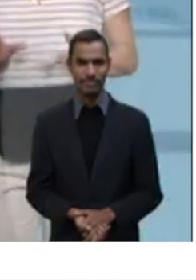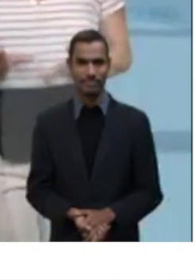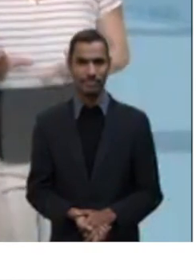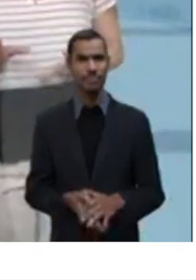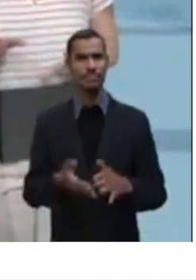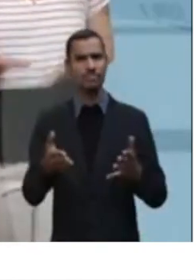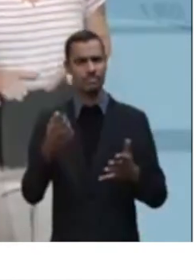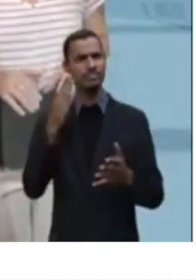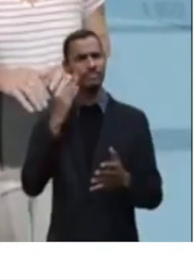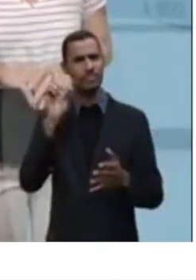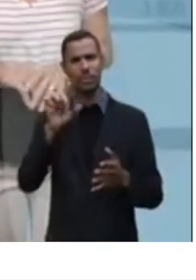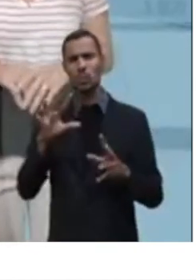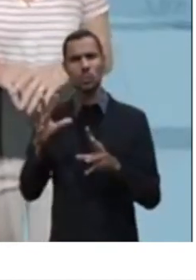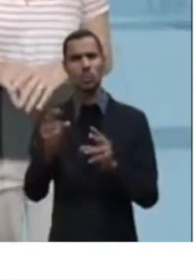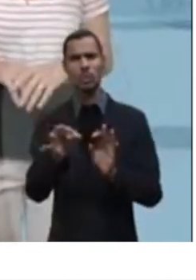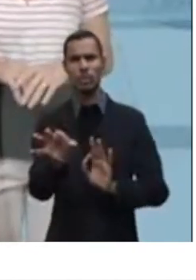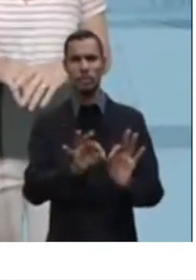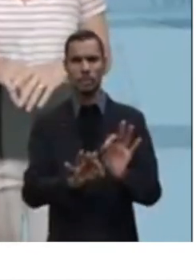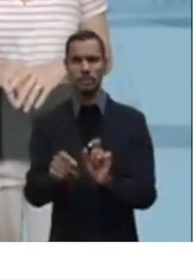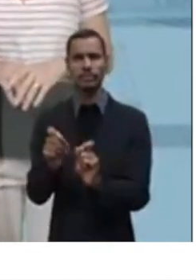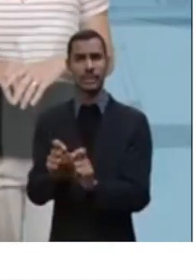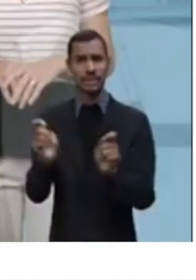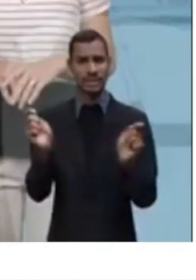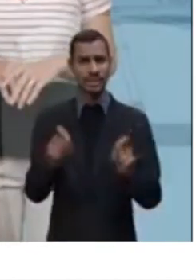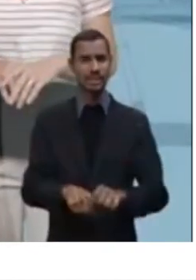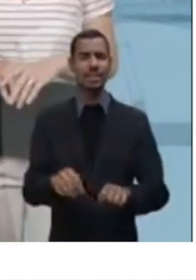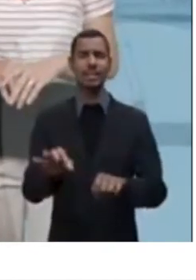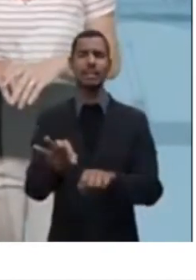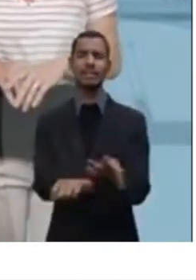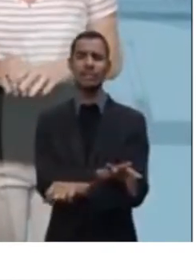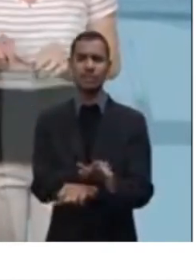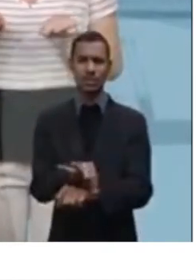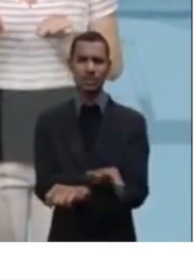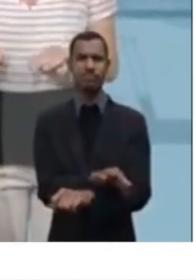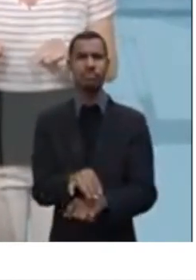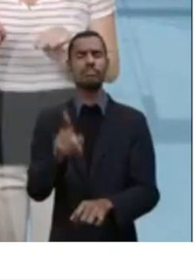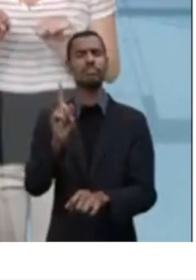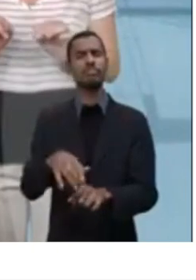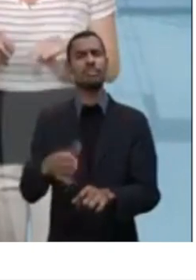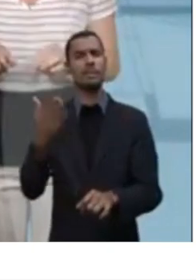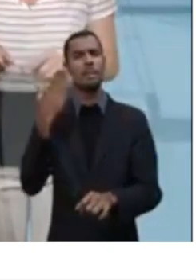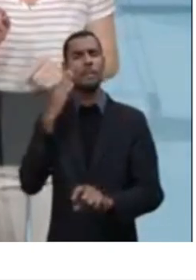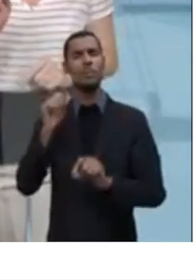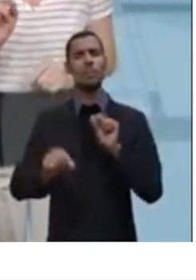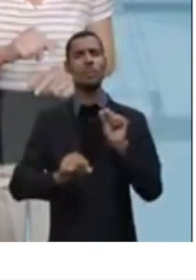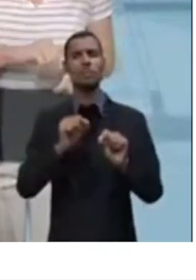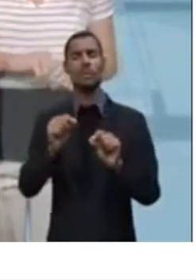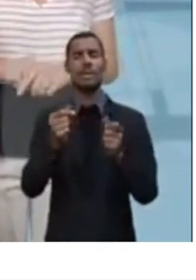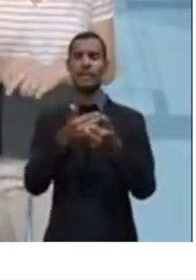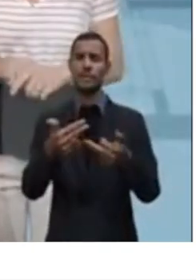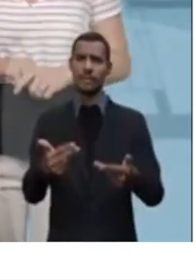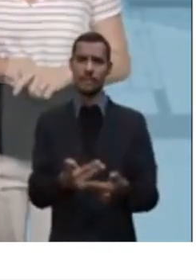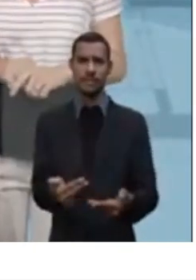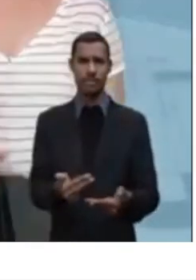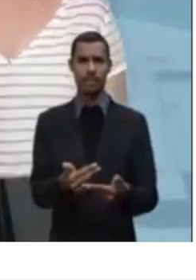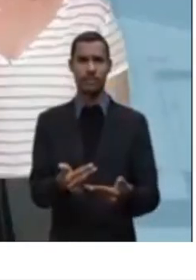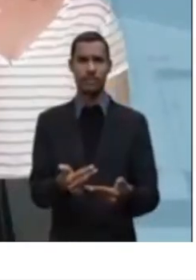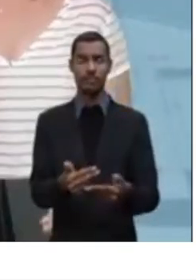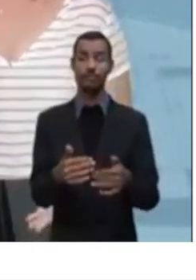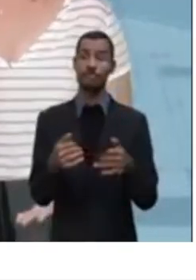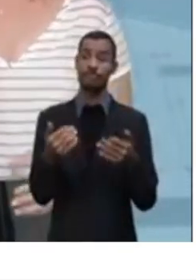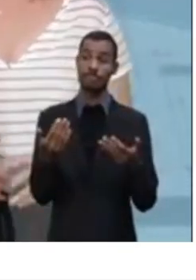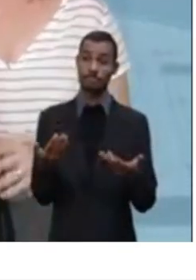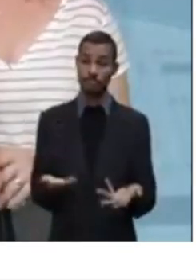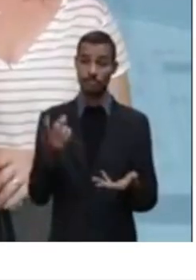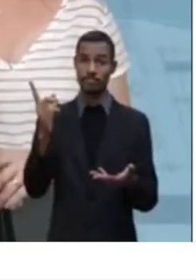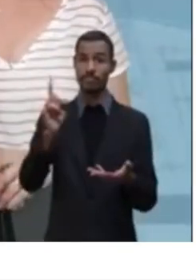Para que tudo saia conforme o planejado, o engenheiro deve também lançar mão do cálculo do recalque dos elementos de fundação. Assim